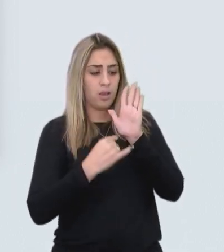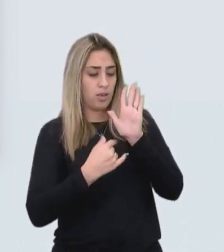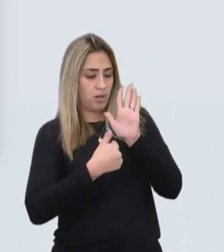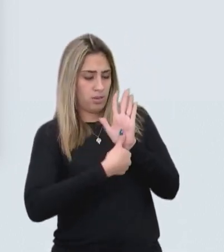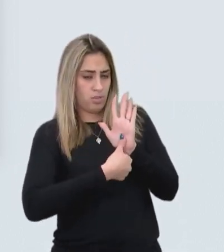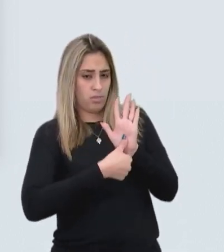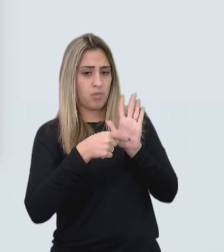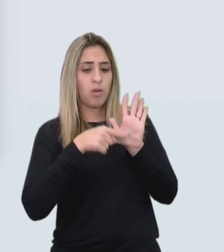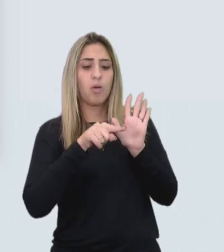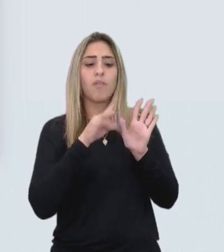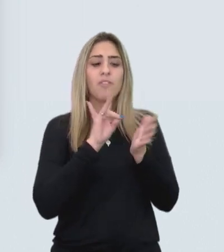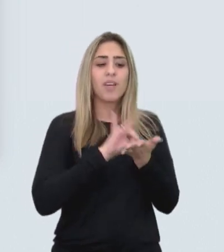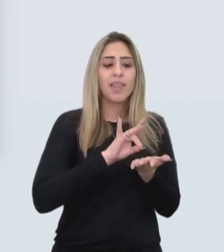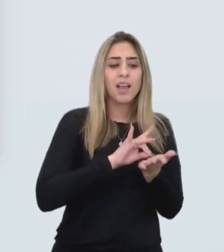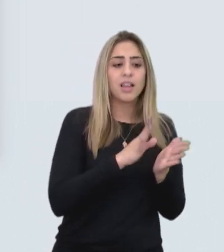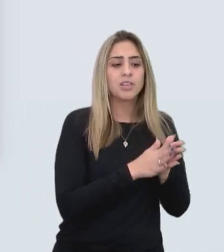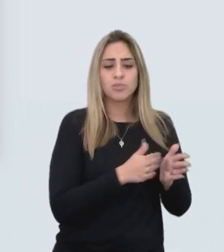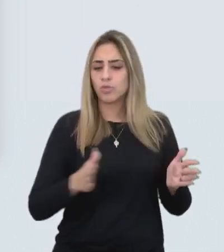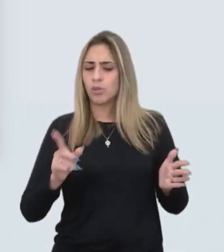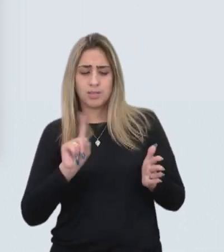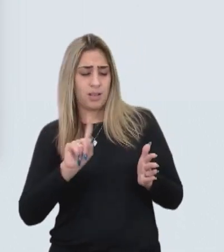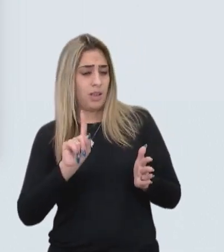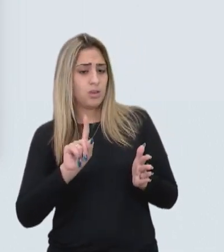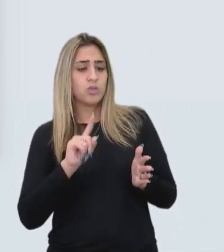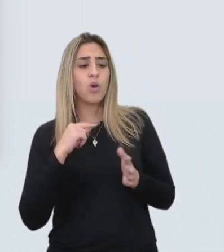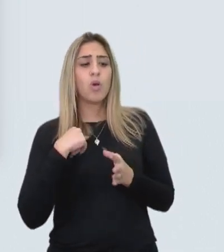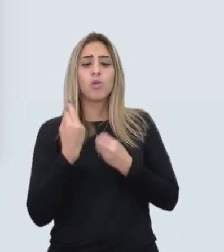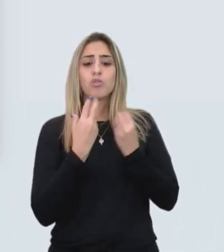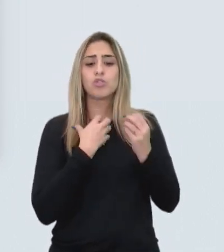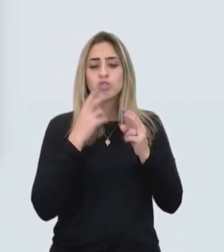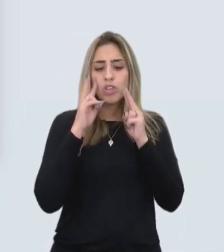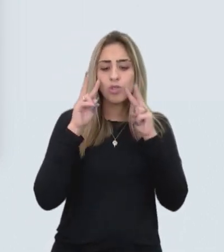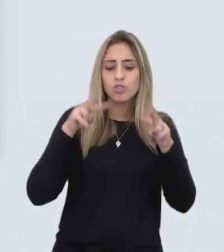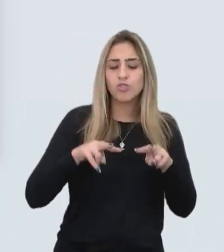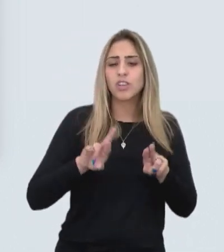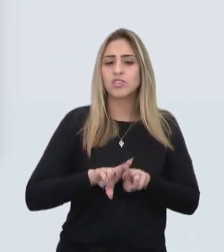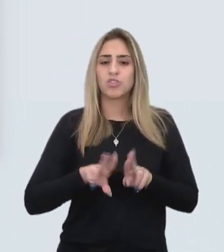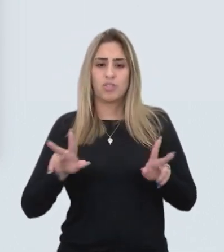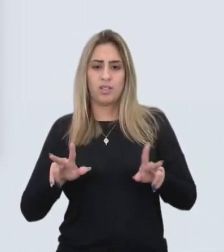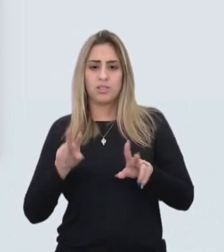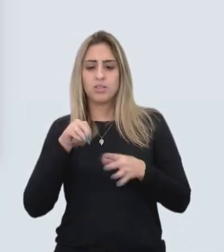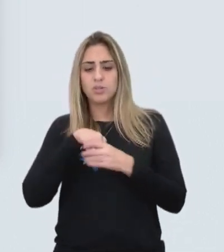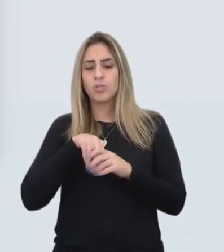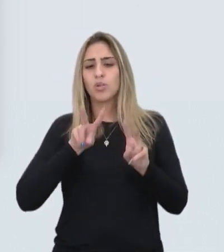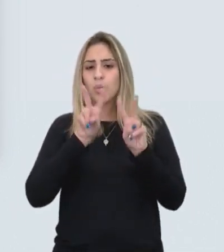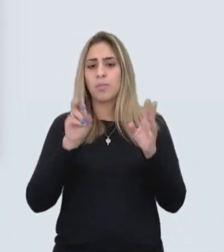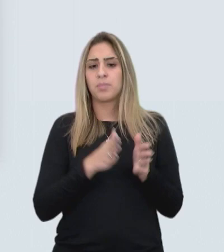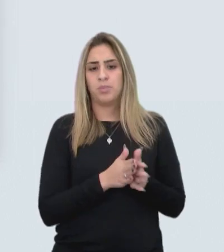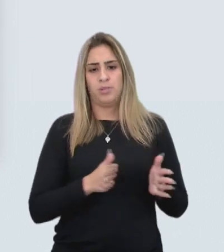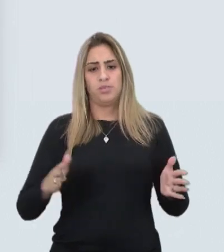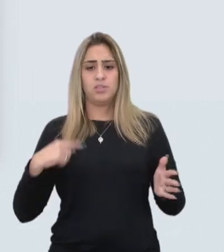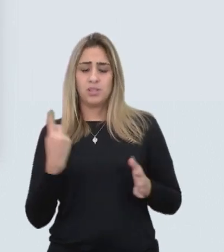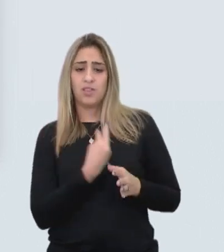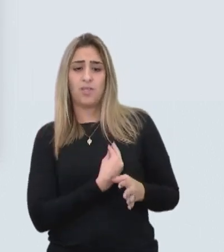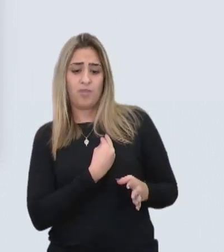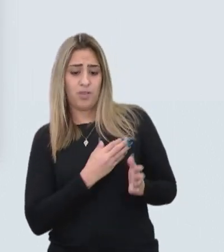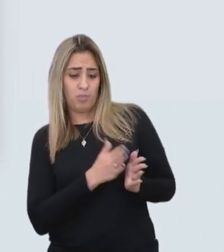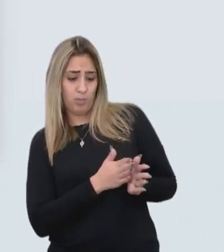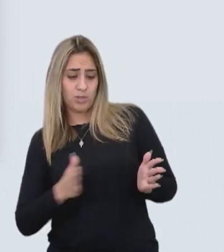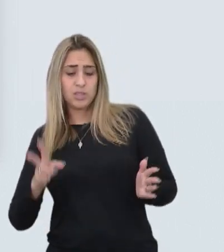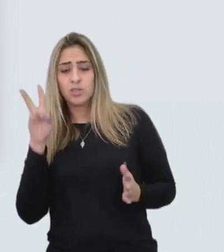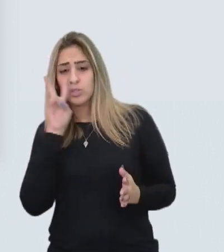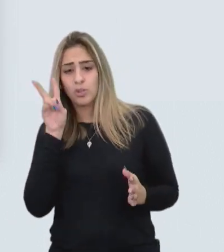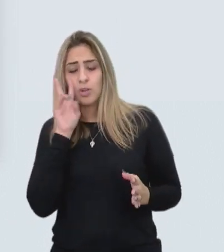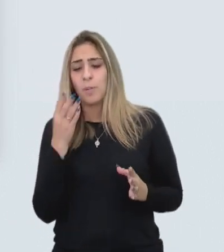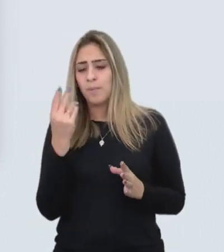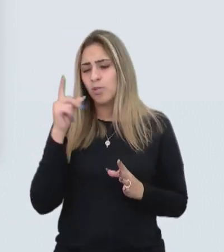sobre aquele processo, mas um documento de pontos de vista diferentes sobre os processos. A gente está vivendo um processo histórico